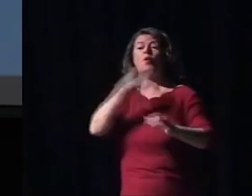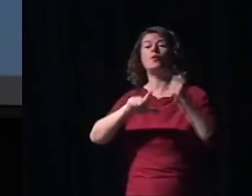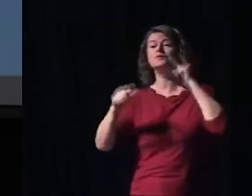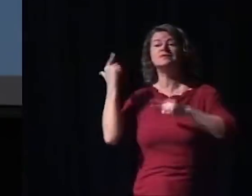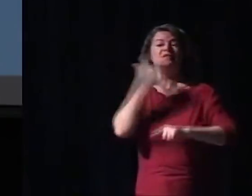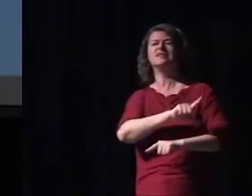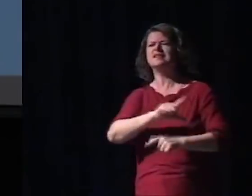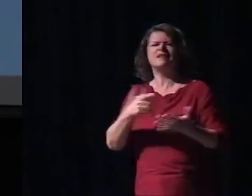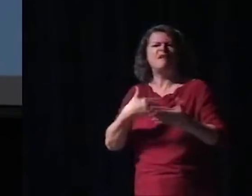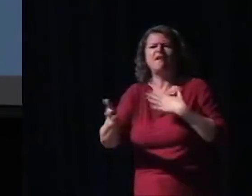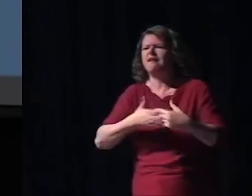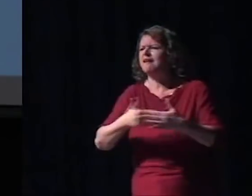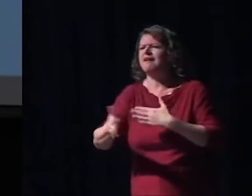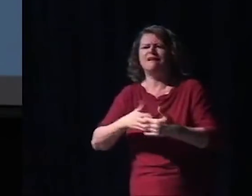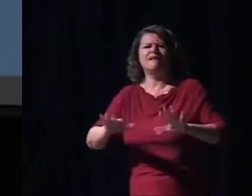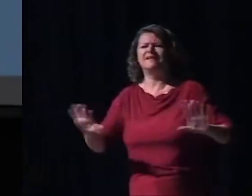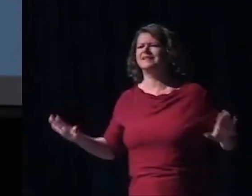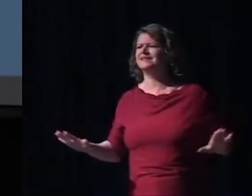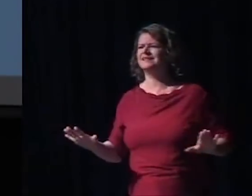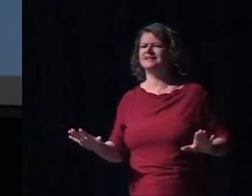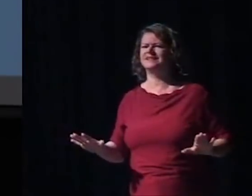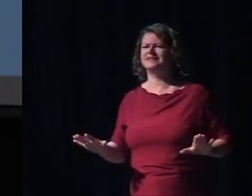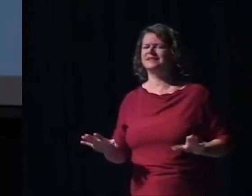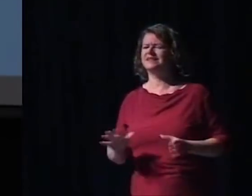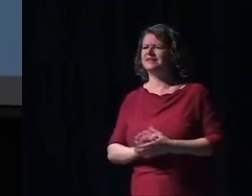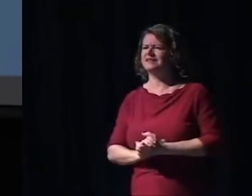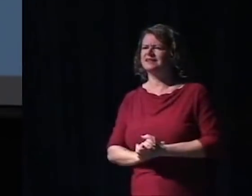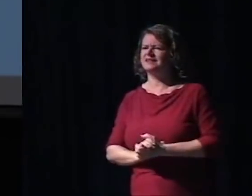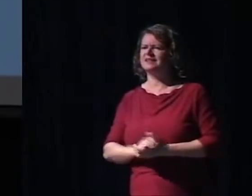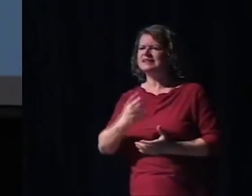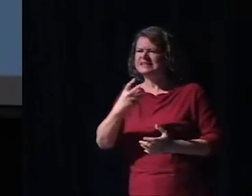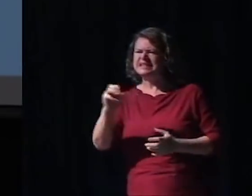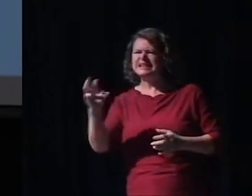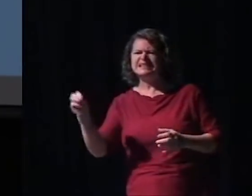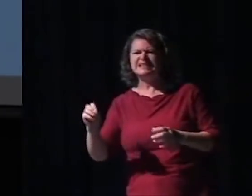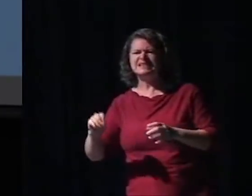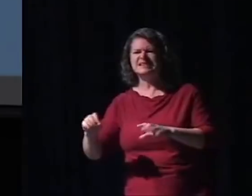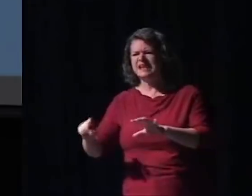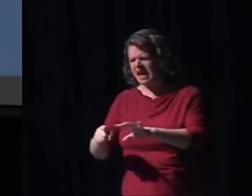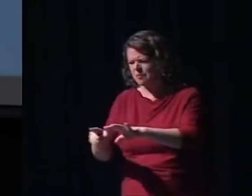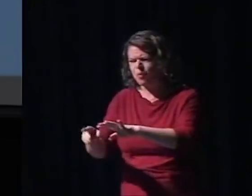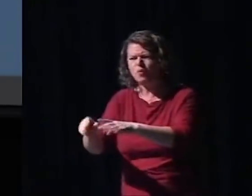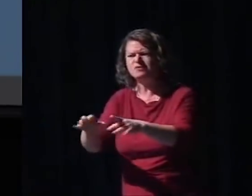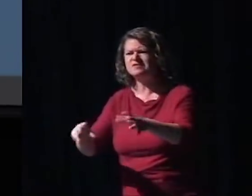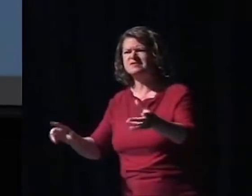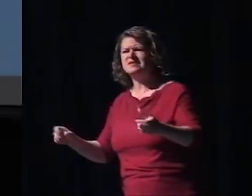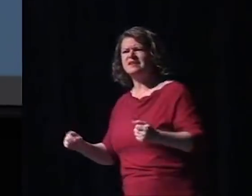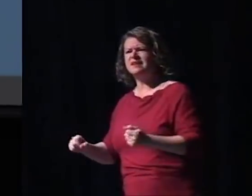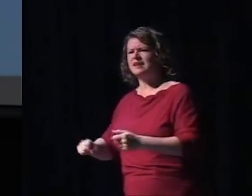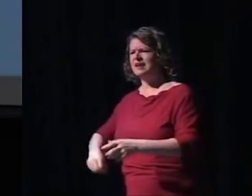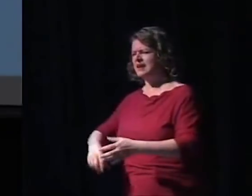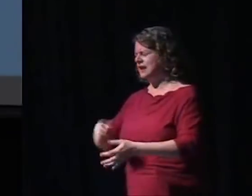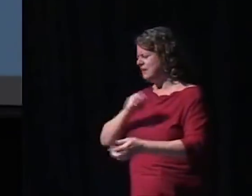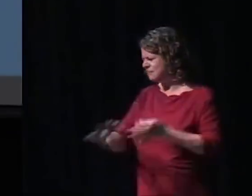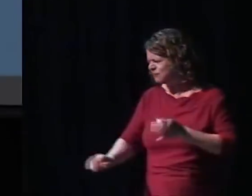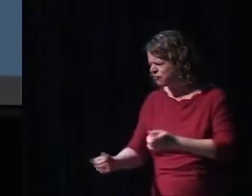da cauda de 300 raposas uma tocha para tocar fogo no trigo, na plantação dos filisteus. De onde